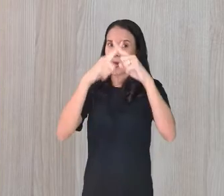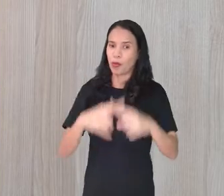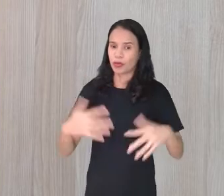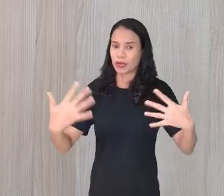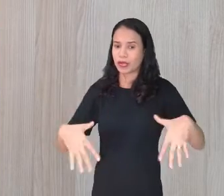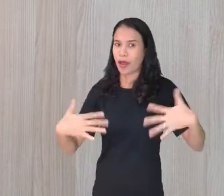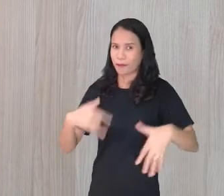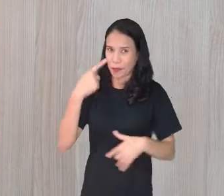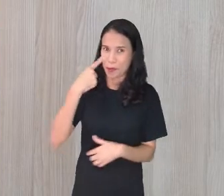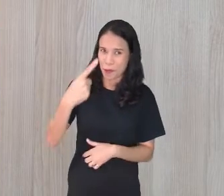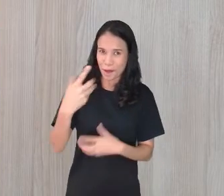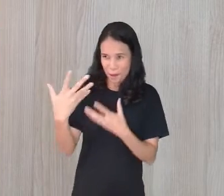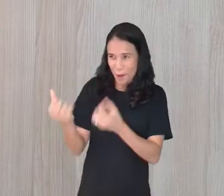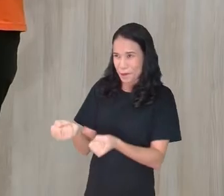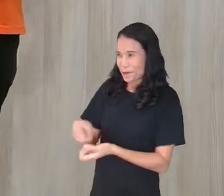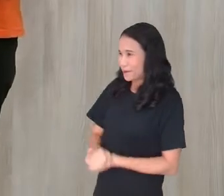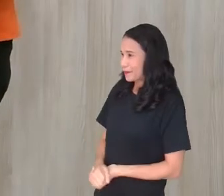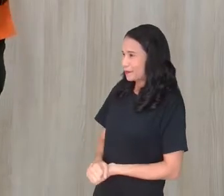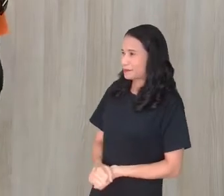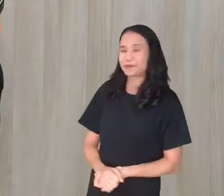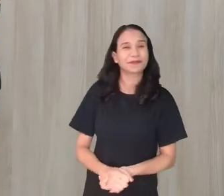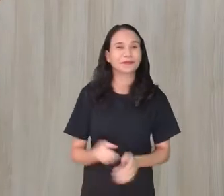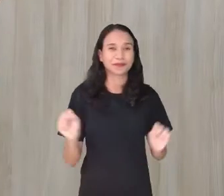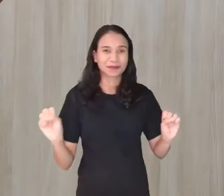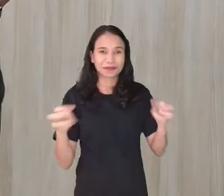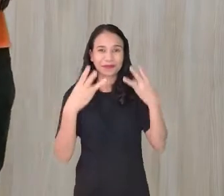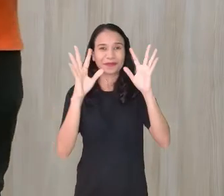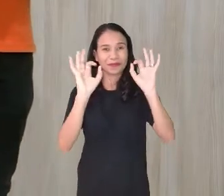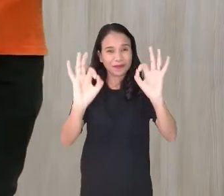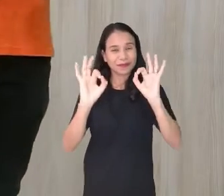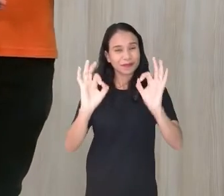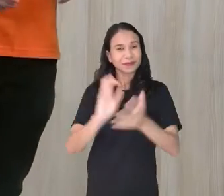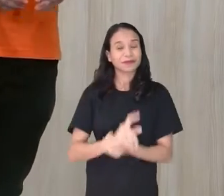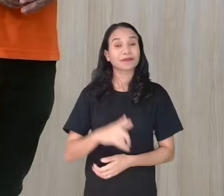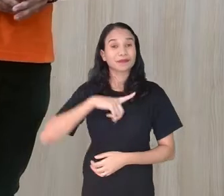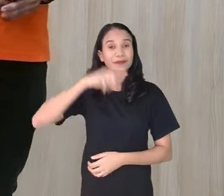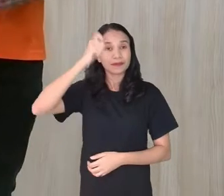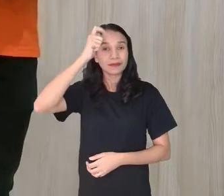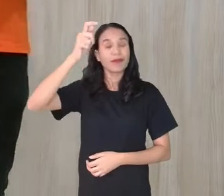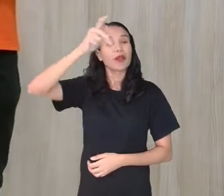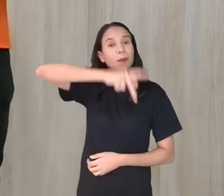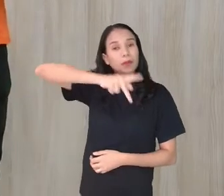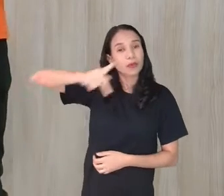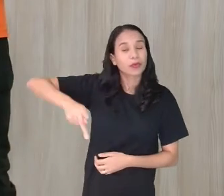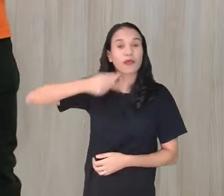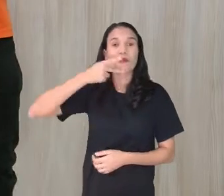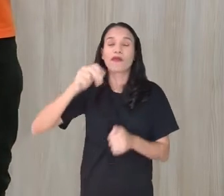para eles. Vai lá, Pedro. Show de bola, Thiago, perfeito. Essa ideia que o Thiago falou aí